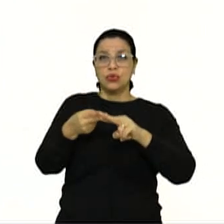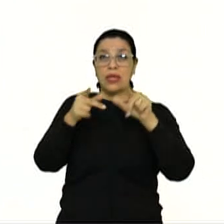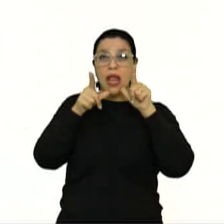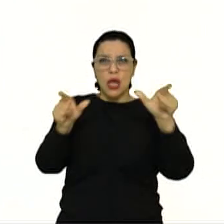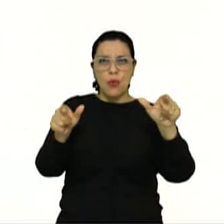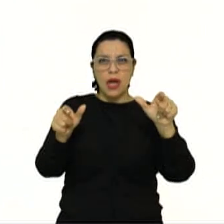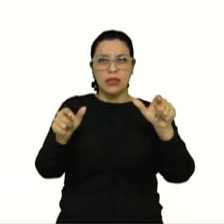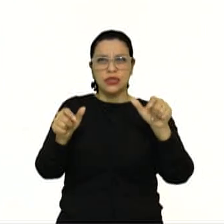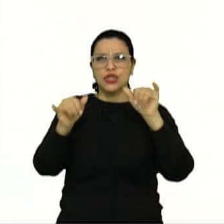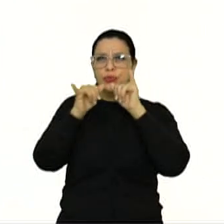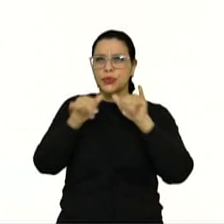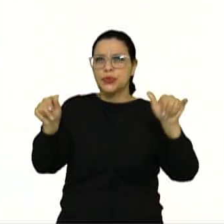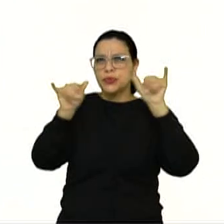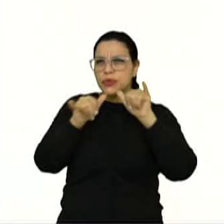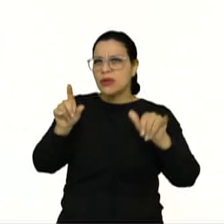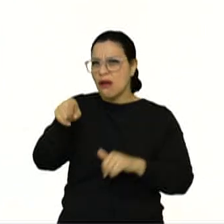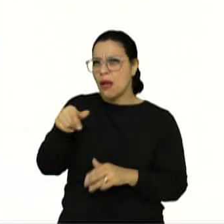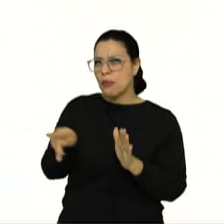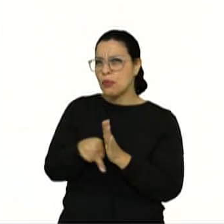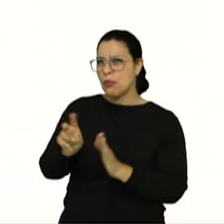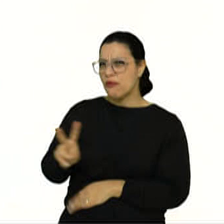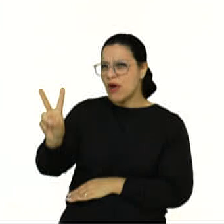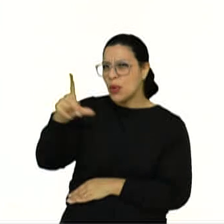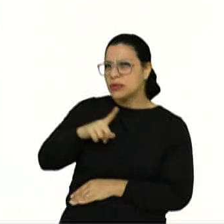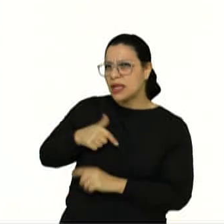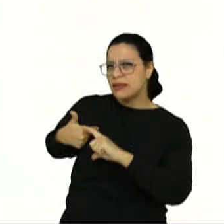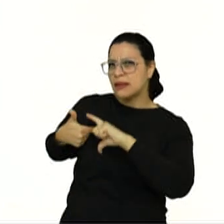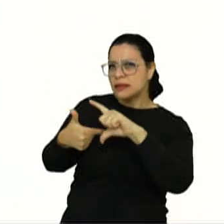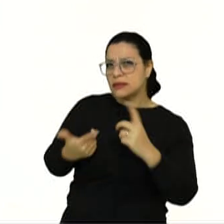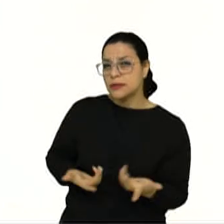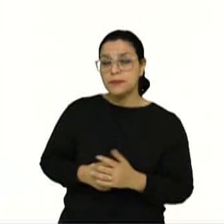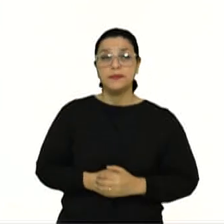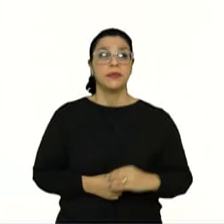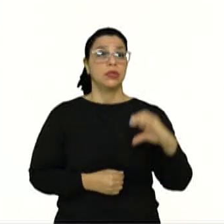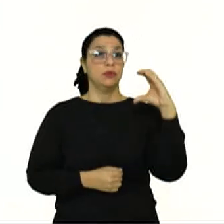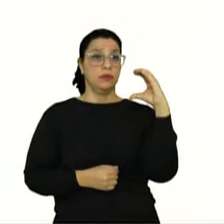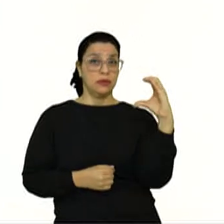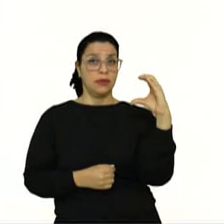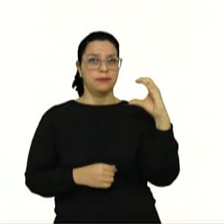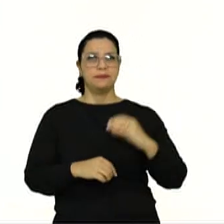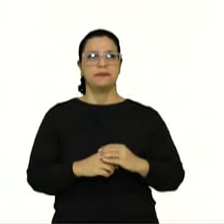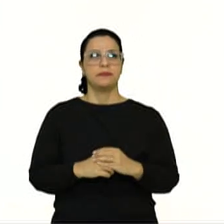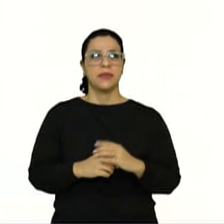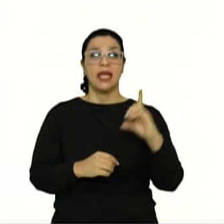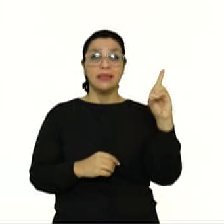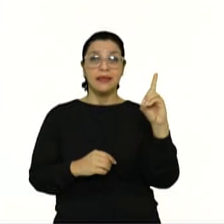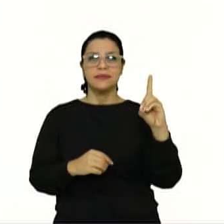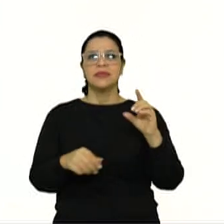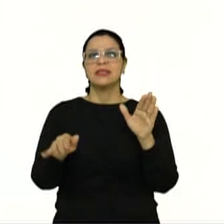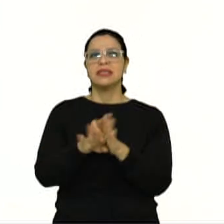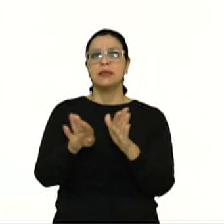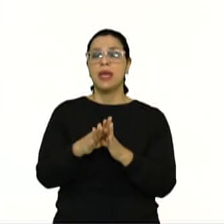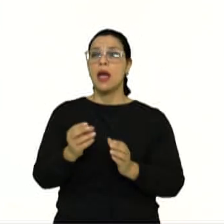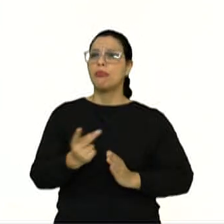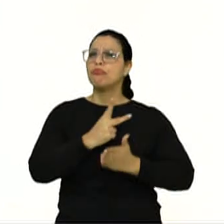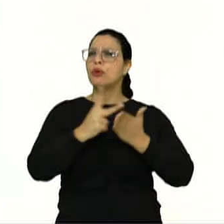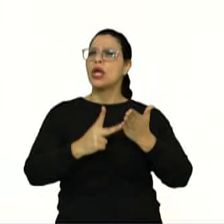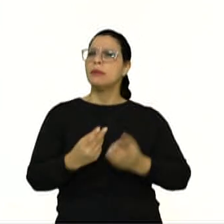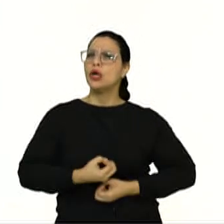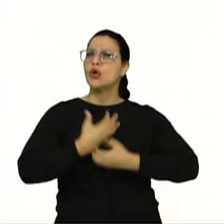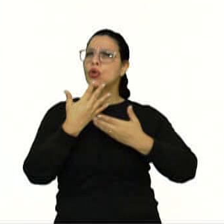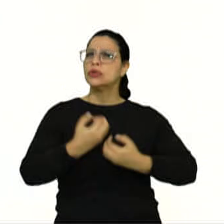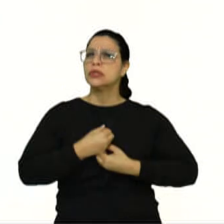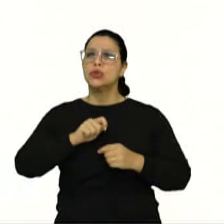linguagem publicitária, será que eles valorizavam isso? Ou então, será que valorizavam a construção do poema